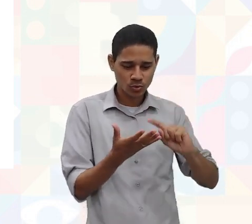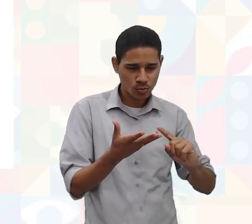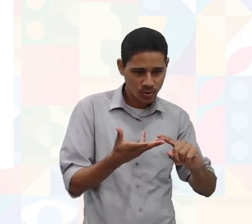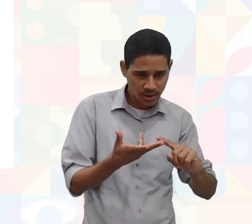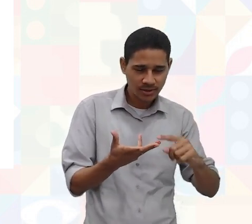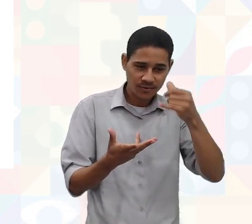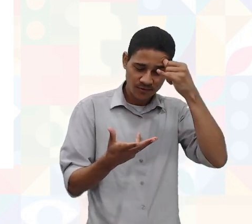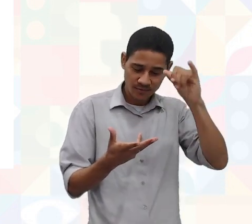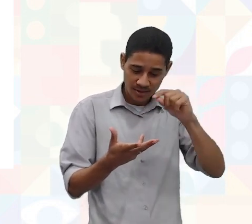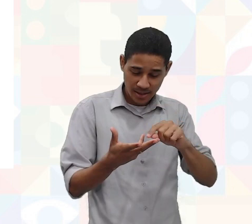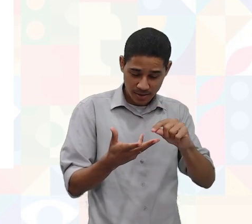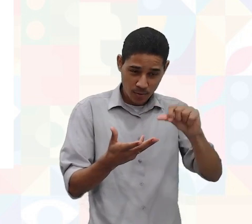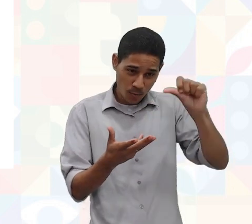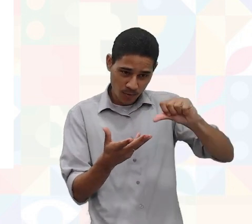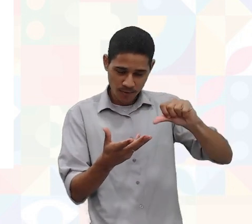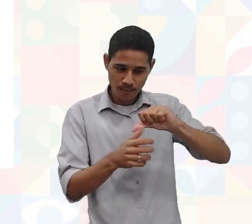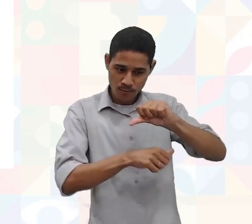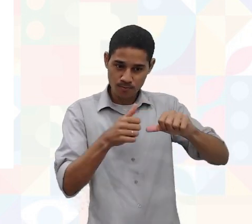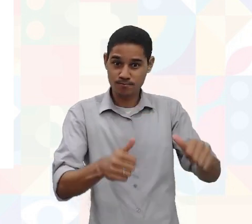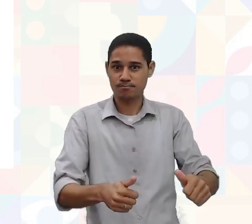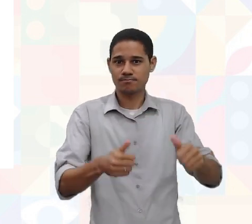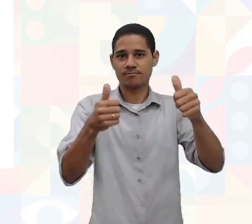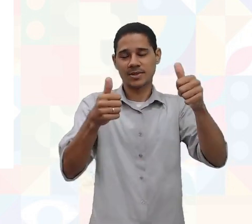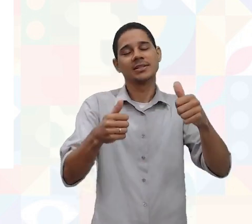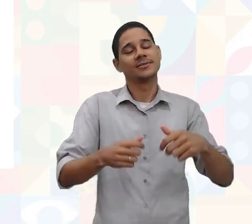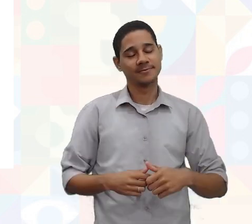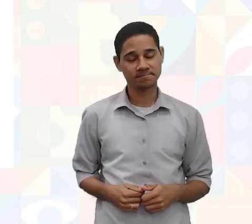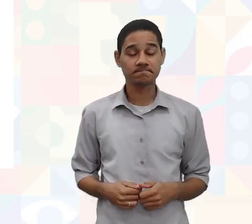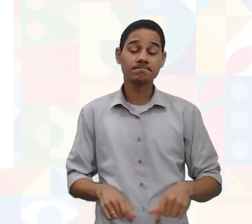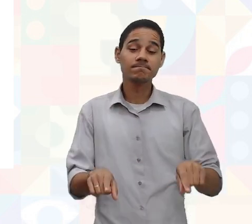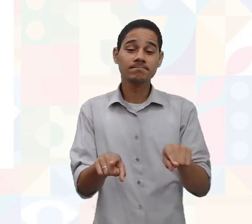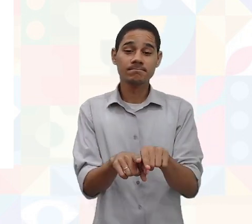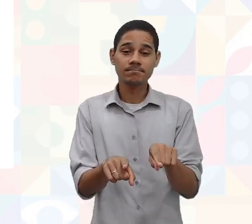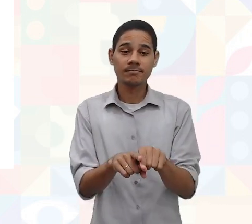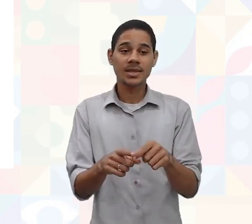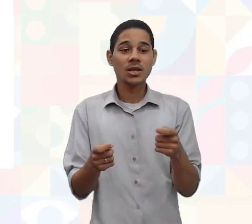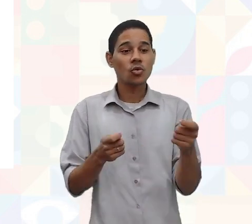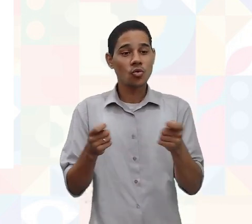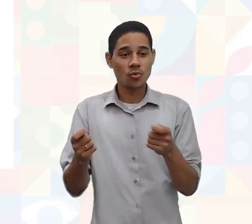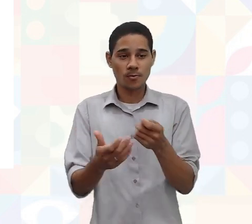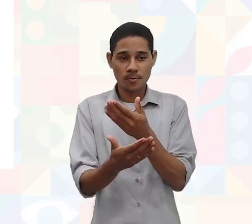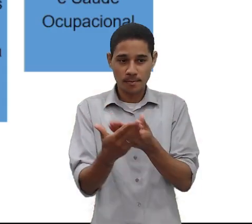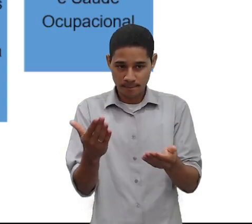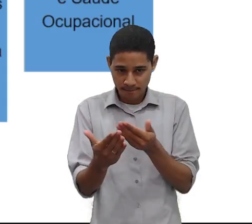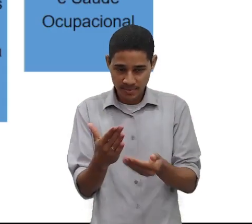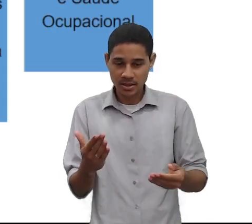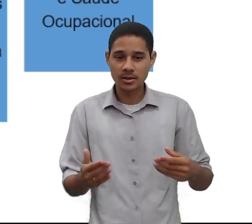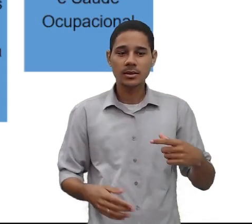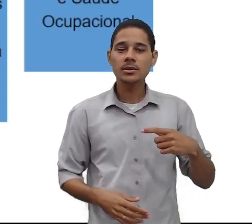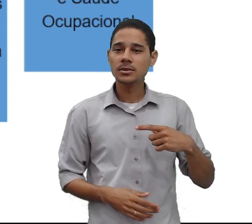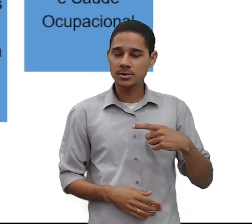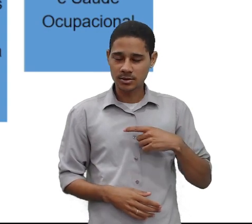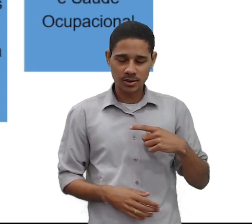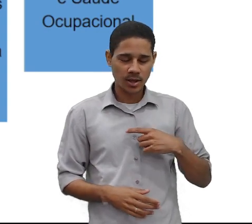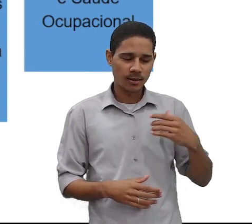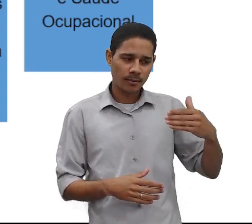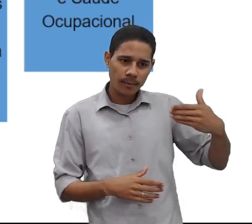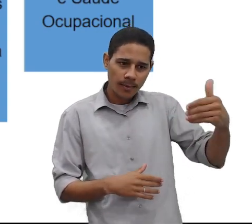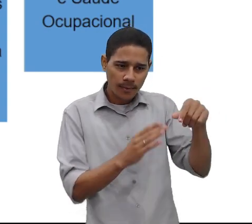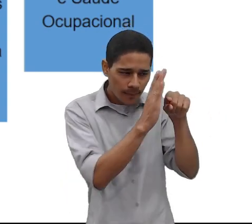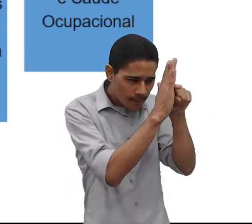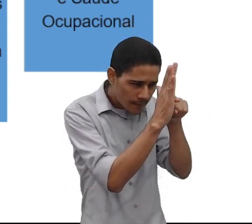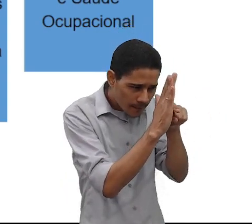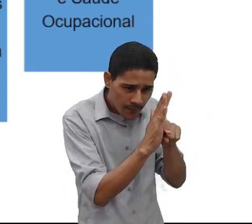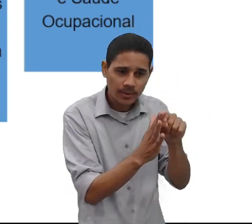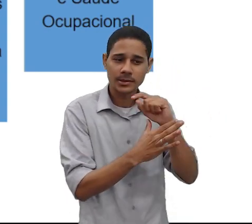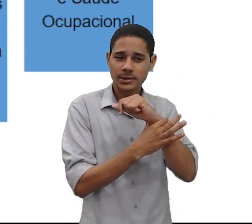melhorias. O controle de perdas também inclui inspeções de segurança, treinamento